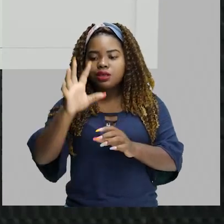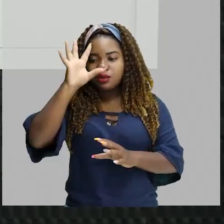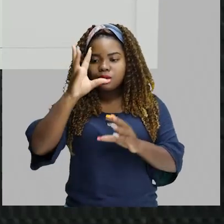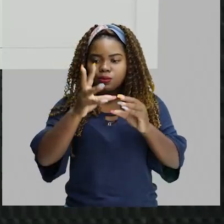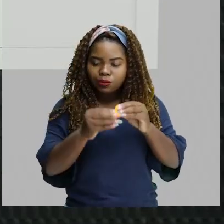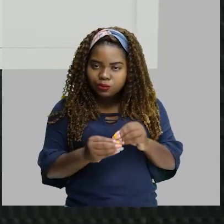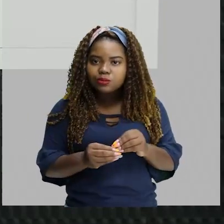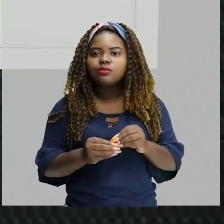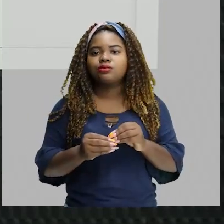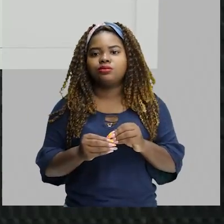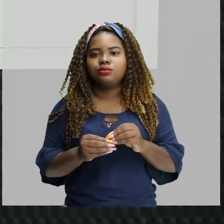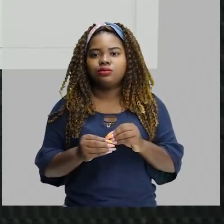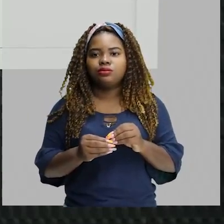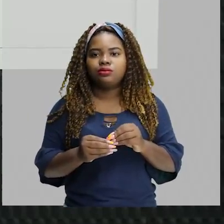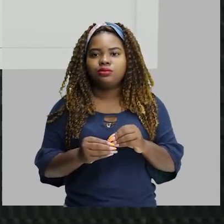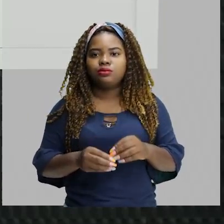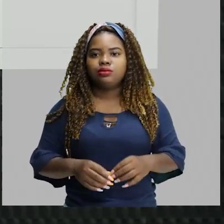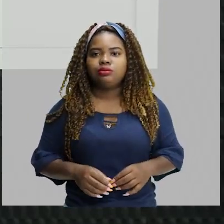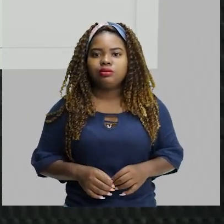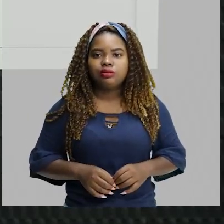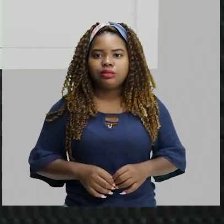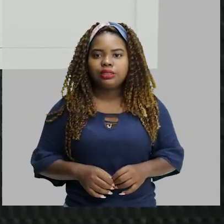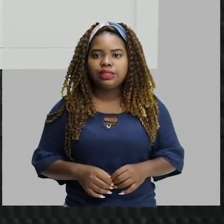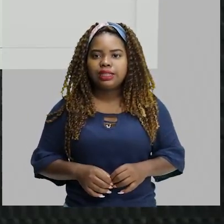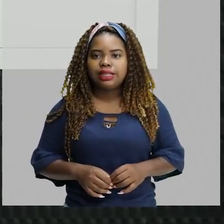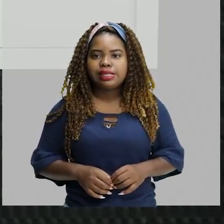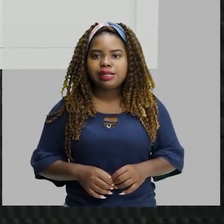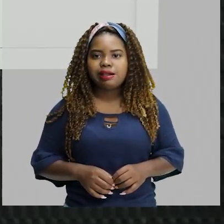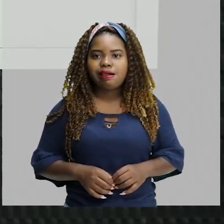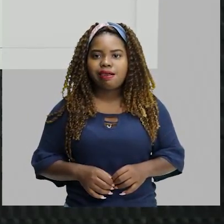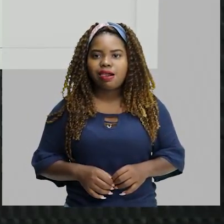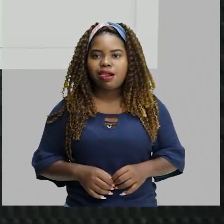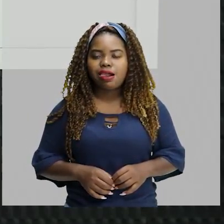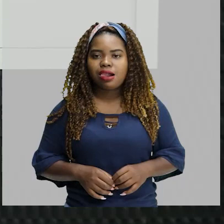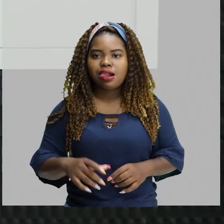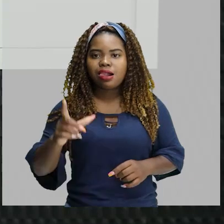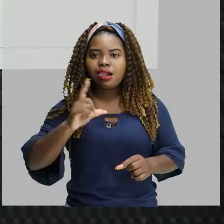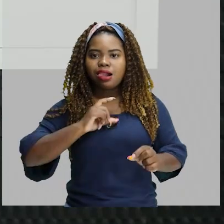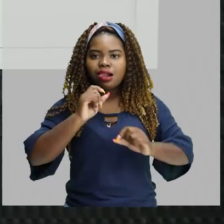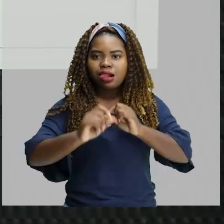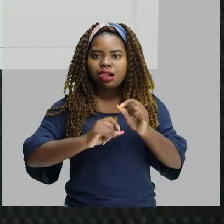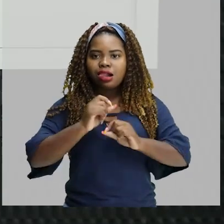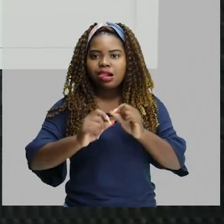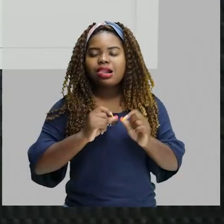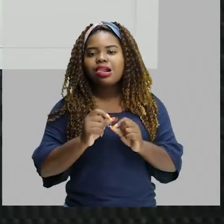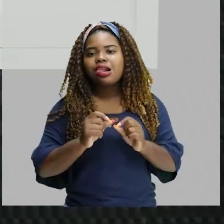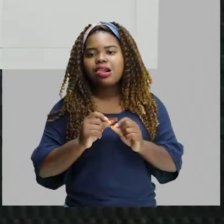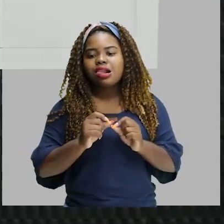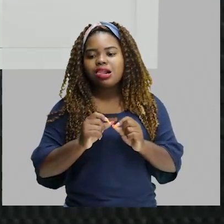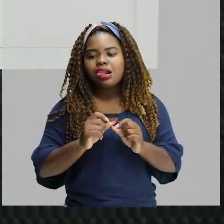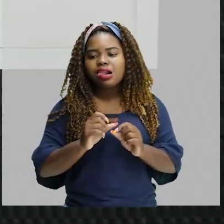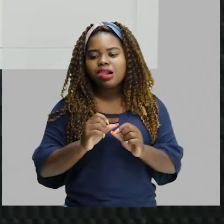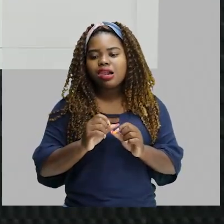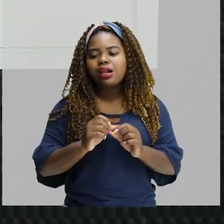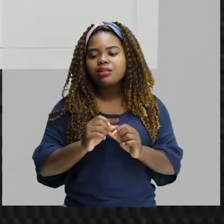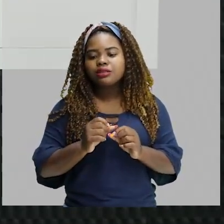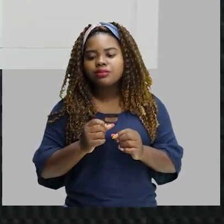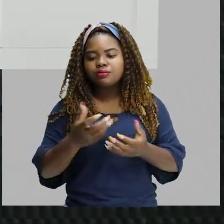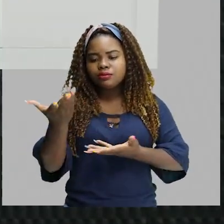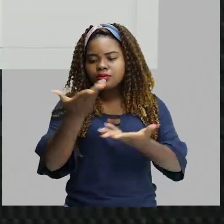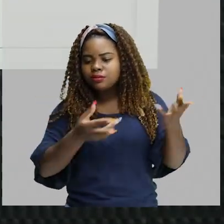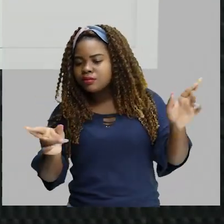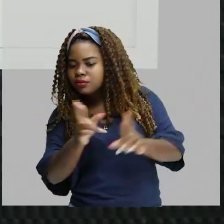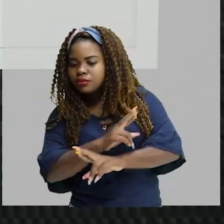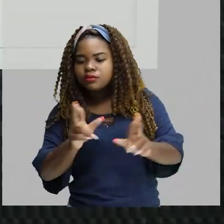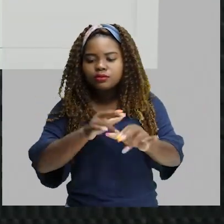inferência, certo? Então, veja só, eu tenho um processo de troca de informações entre essas premissas, de